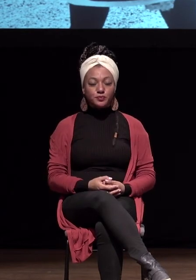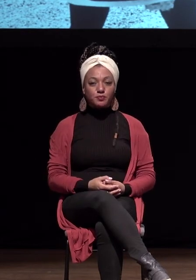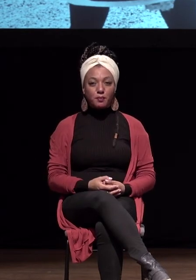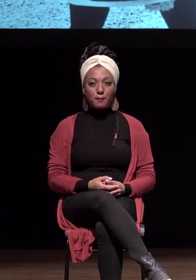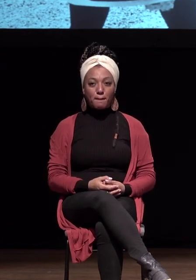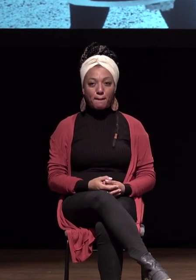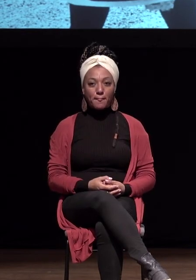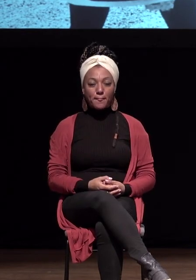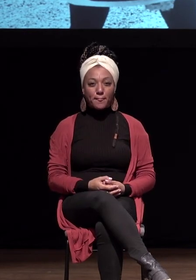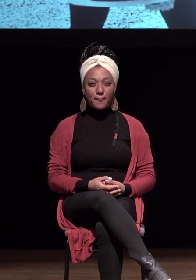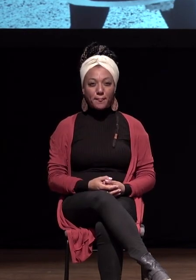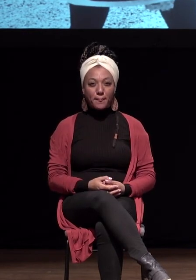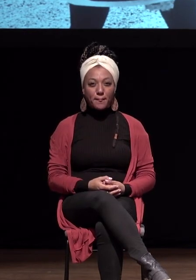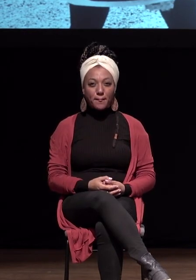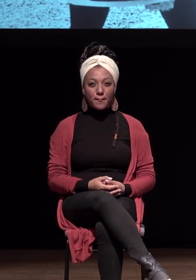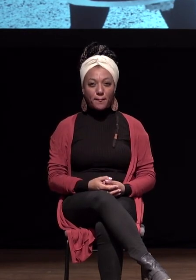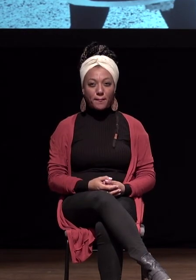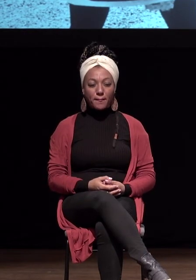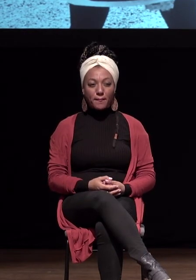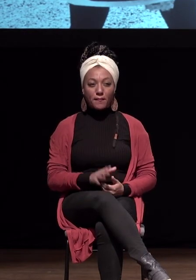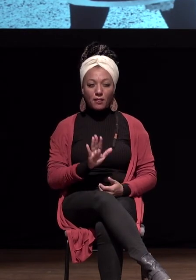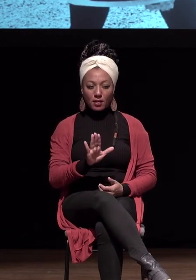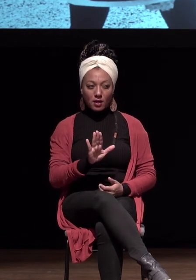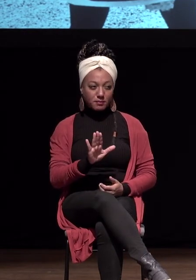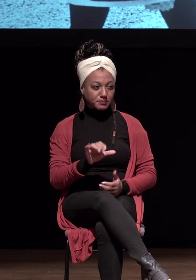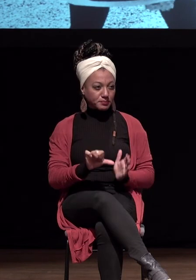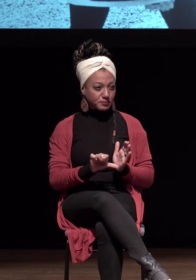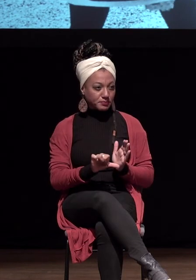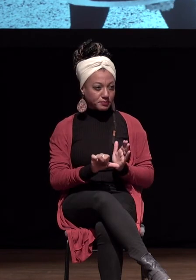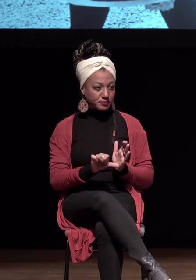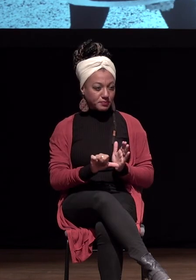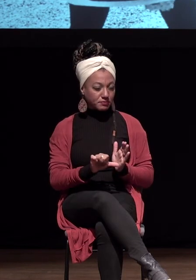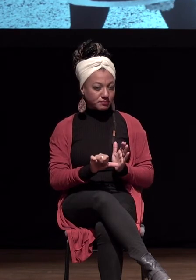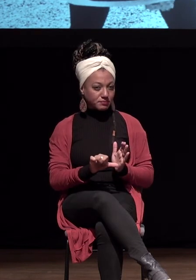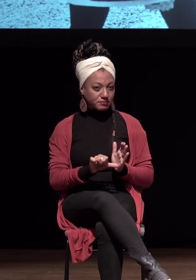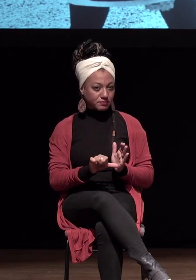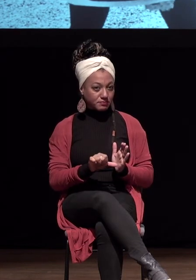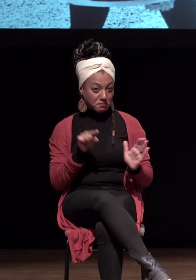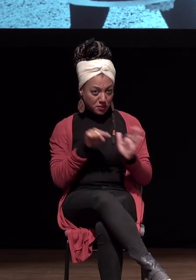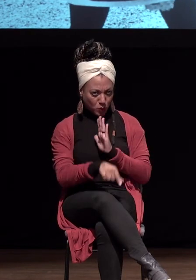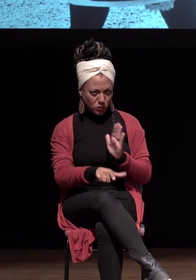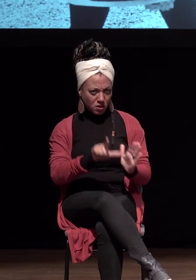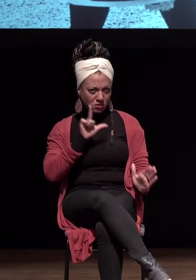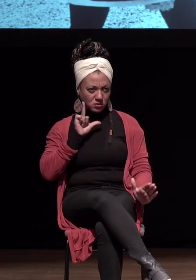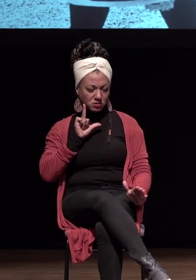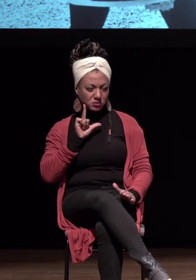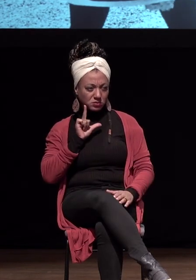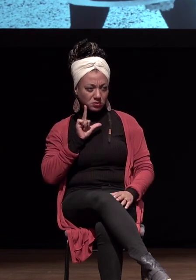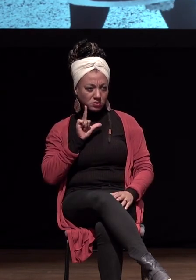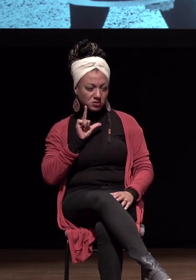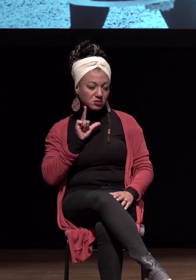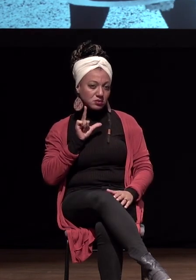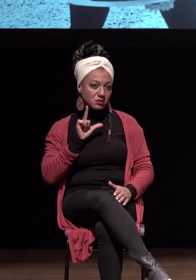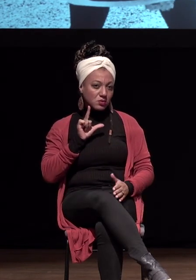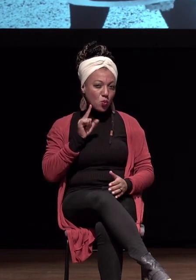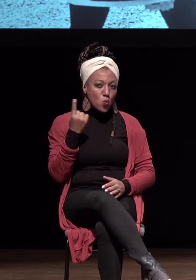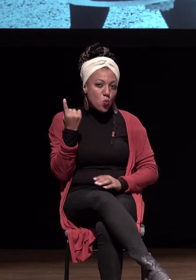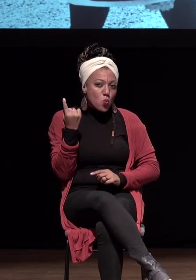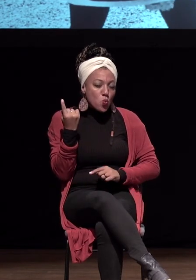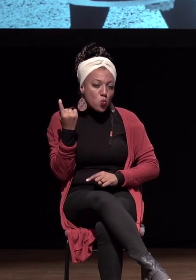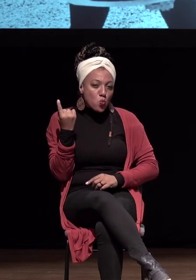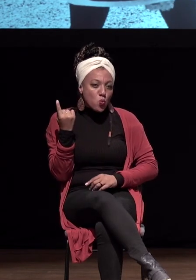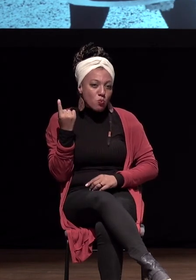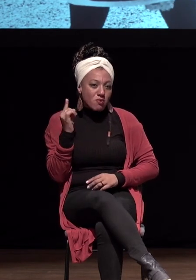Antes da gente fazer mais uma pergunta, a gente vai fazer pelo menos mais uma, mesmo